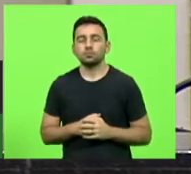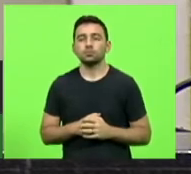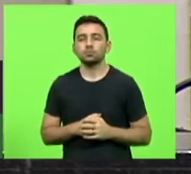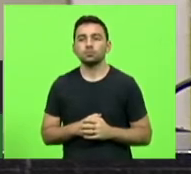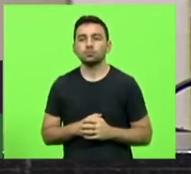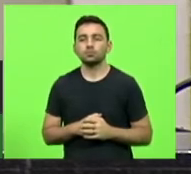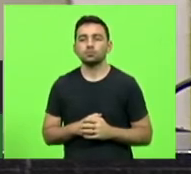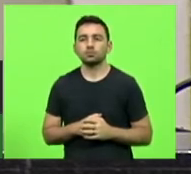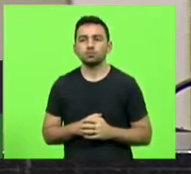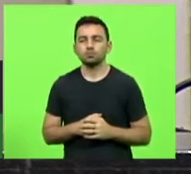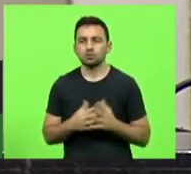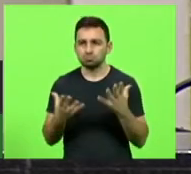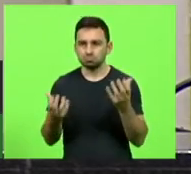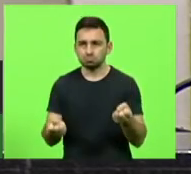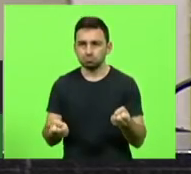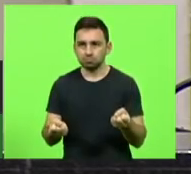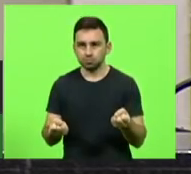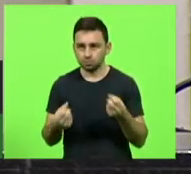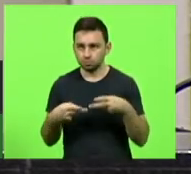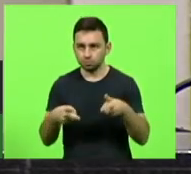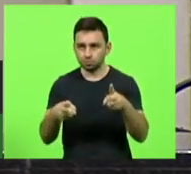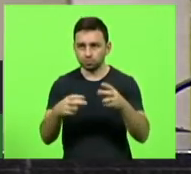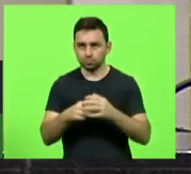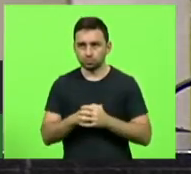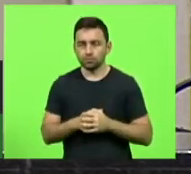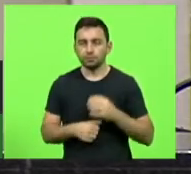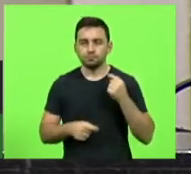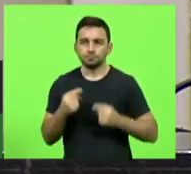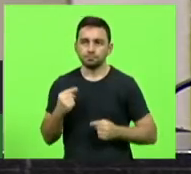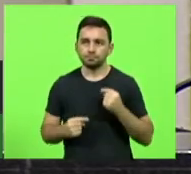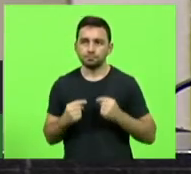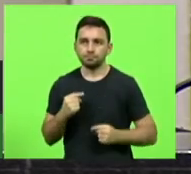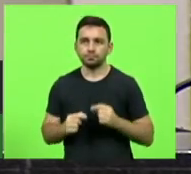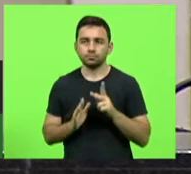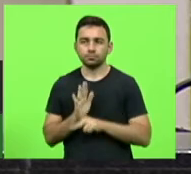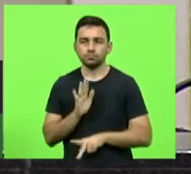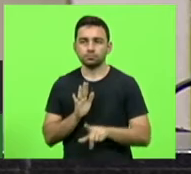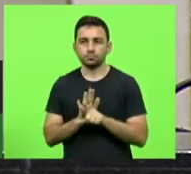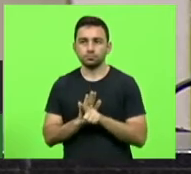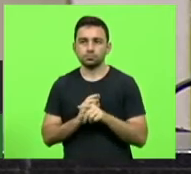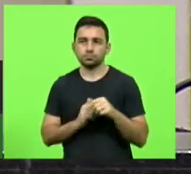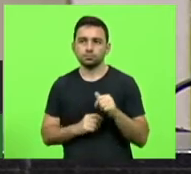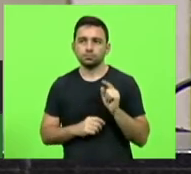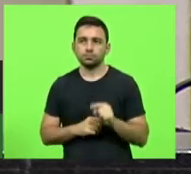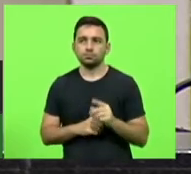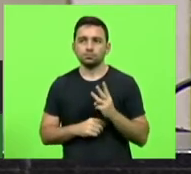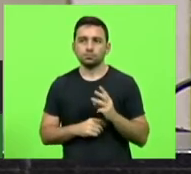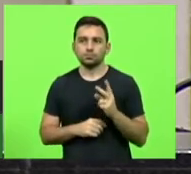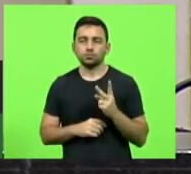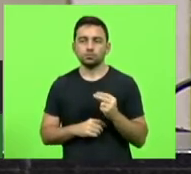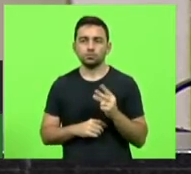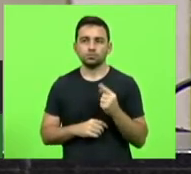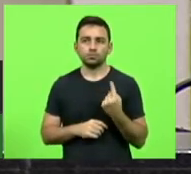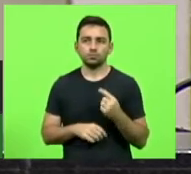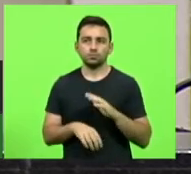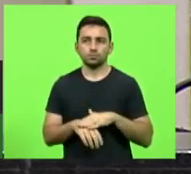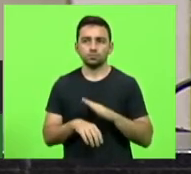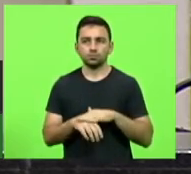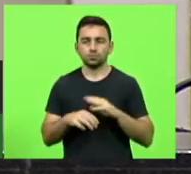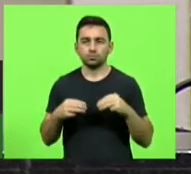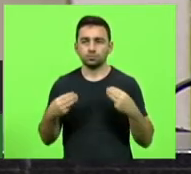Ninguém se opõe? Em discussão, projeto de lei complementar 7.3/2021, autor Ministério